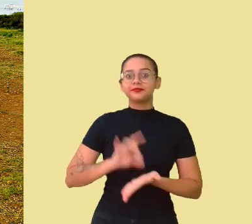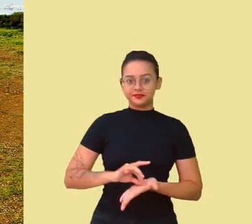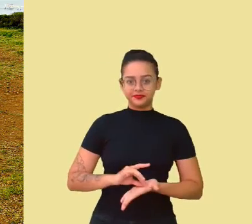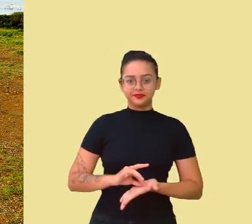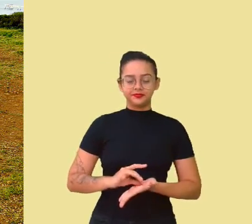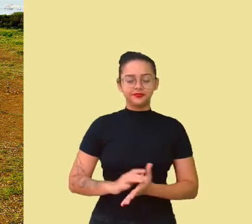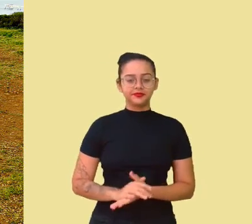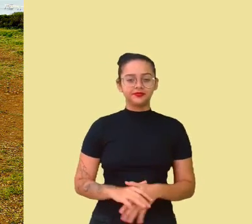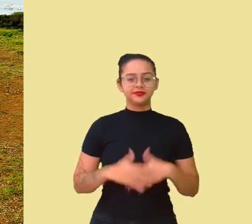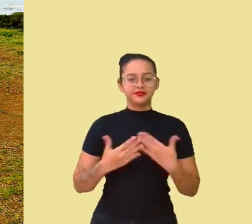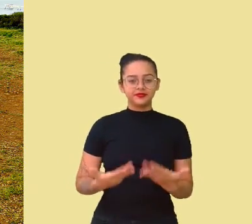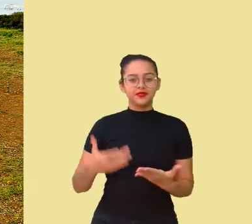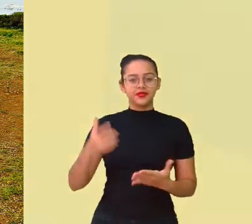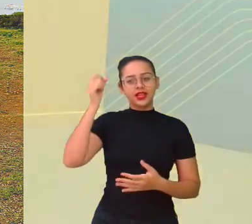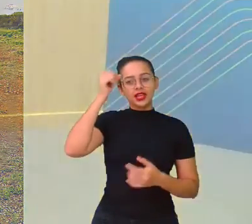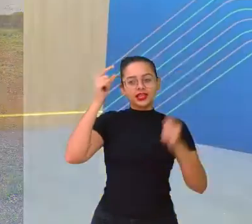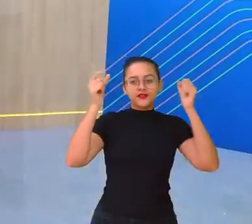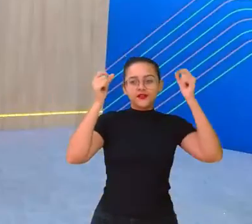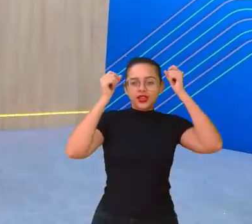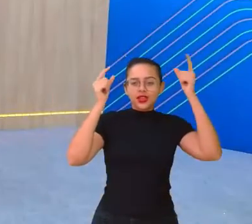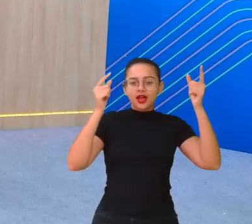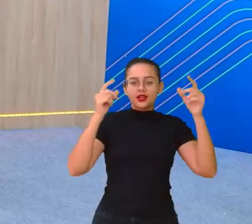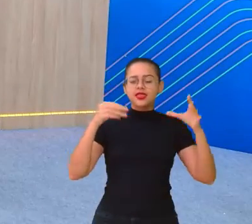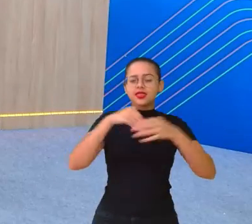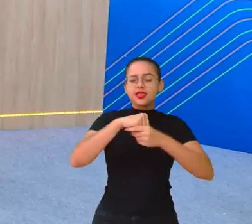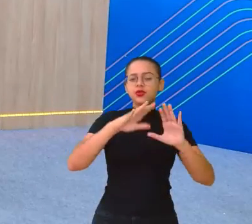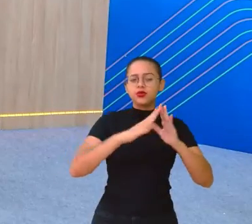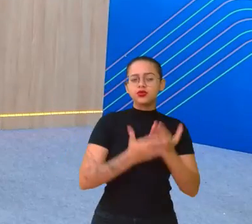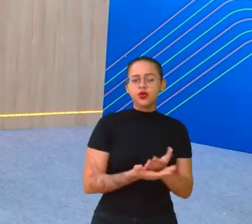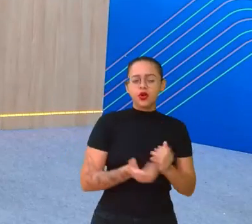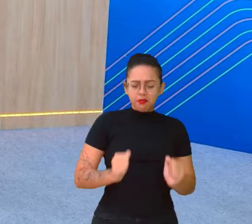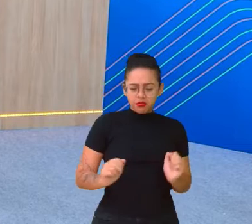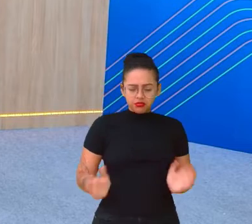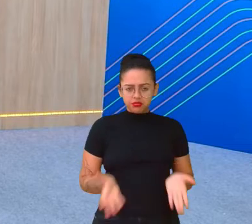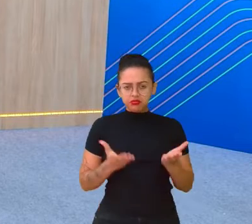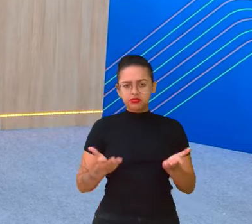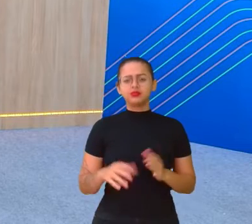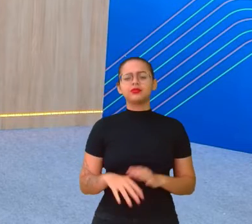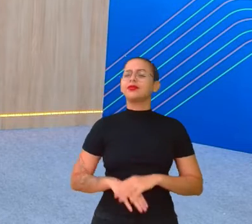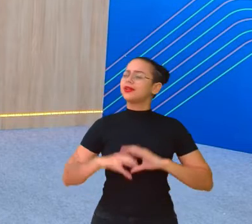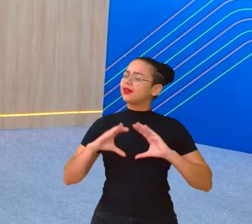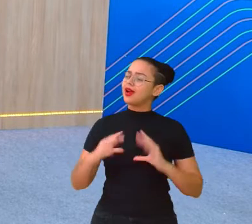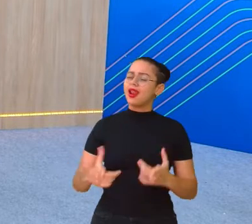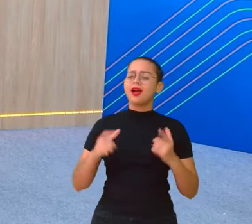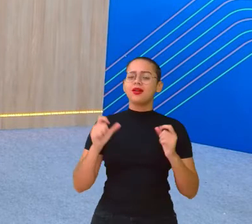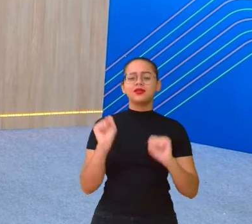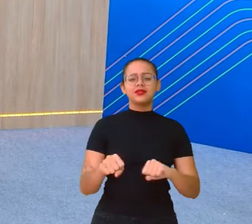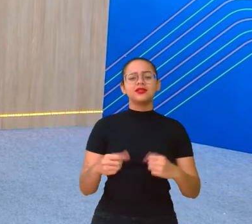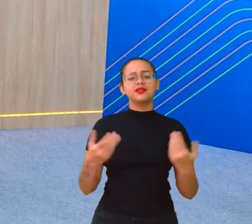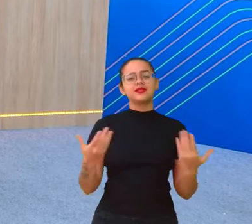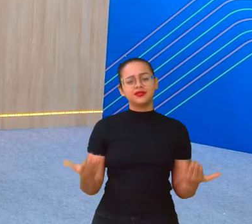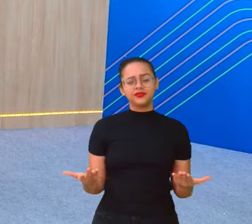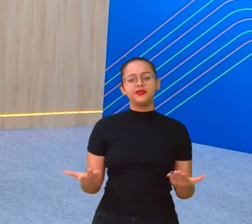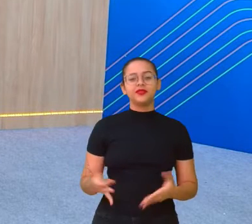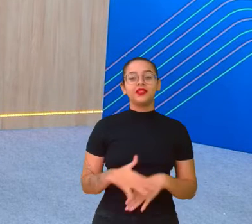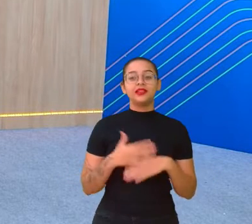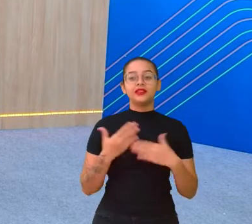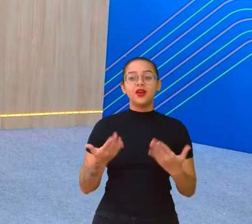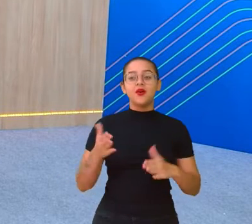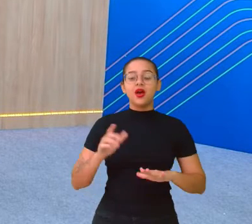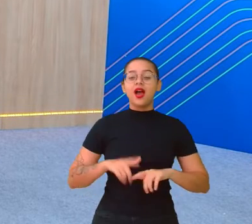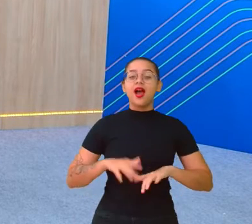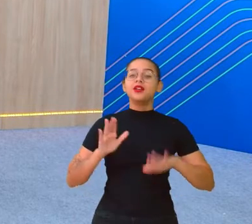prática. E criatividade, Armando, na escola pode estimular? Com certeza. Então,